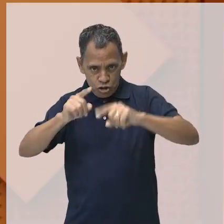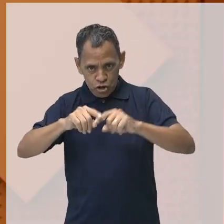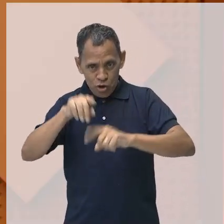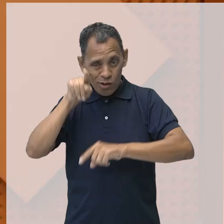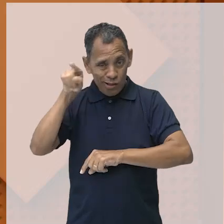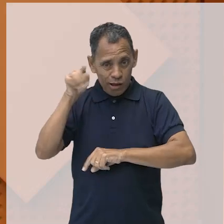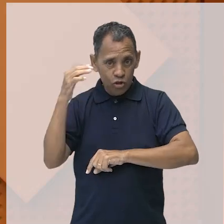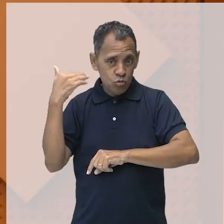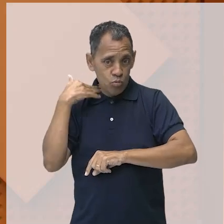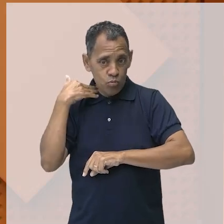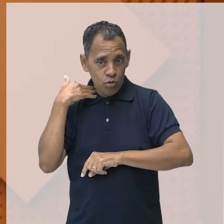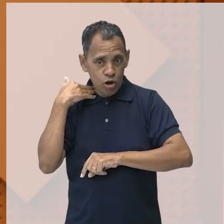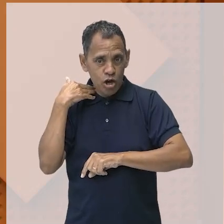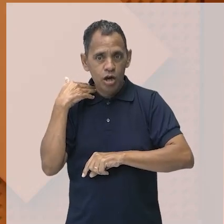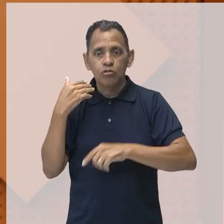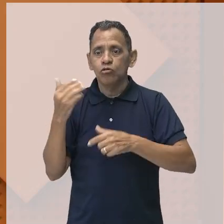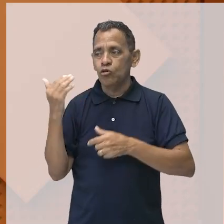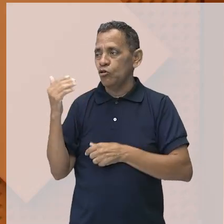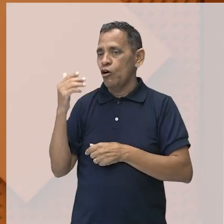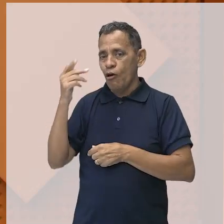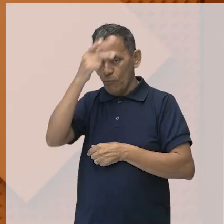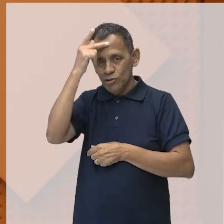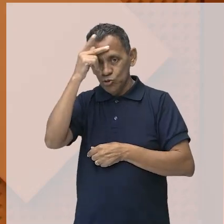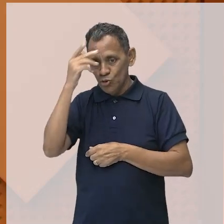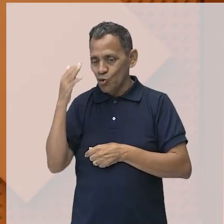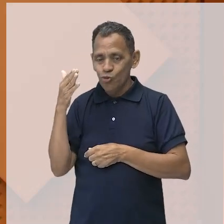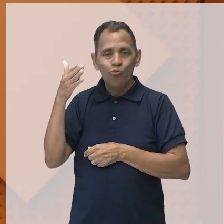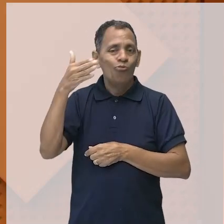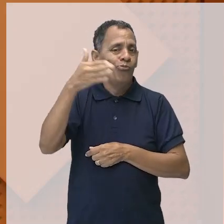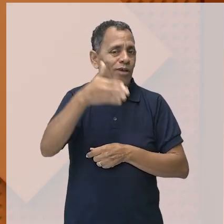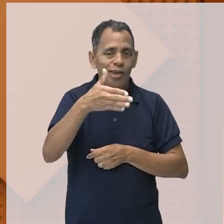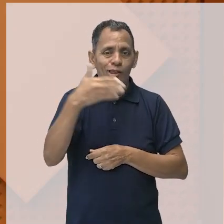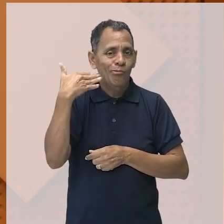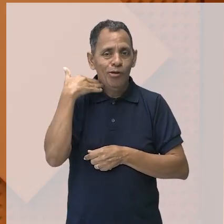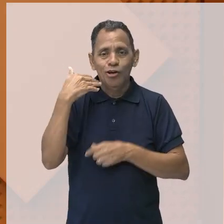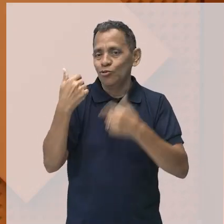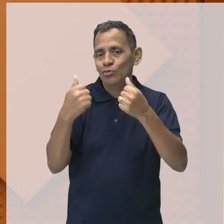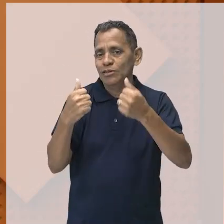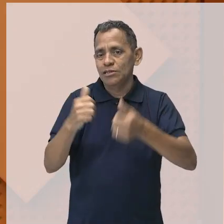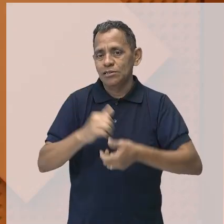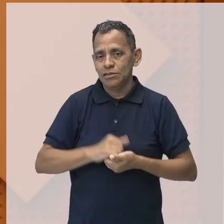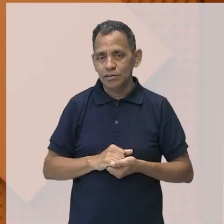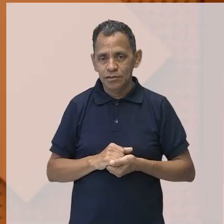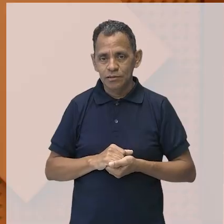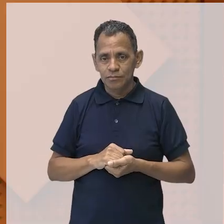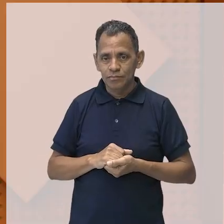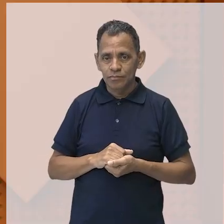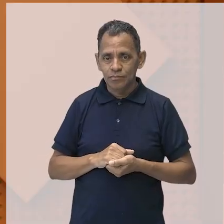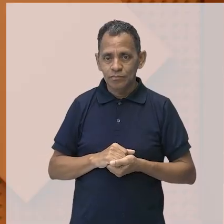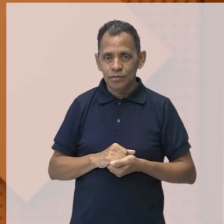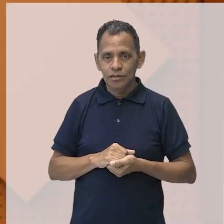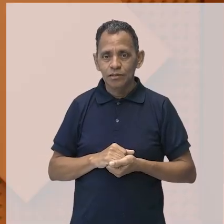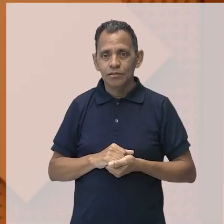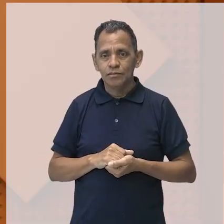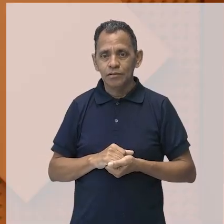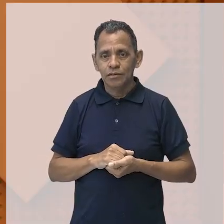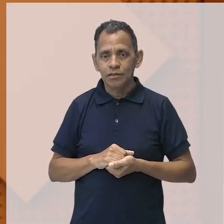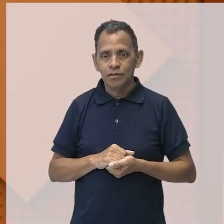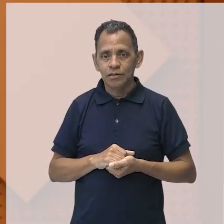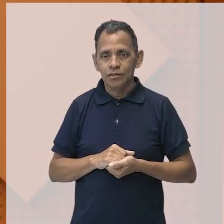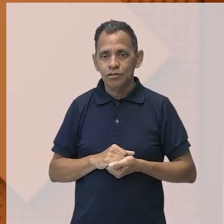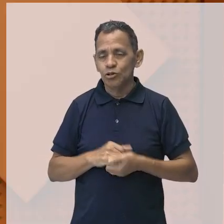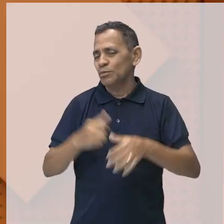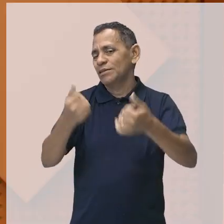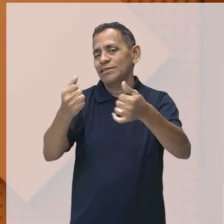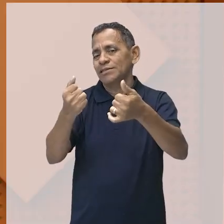se vocês já perceberam, a gente tem cada vez menos agências de banco, né? Agência física. Porque não há mais